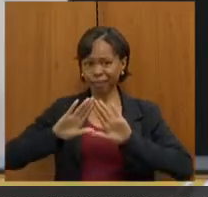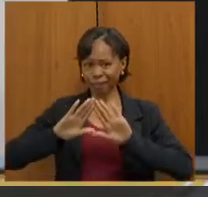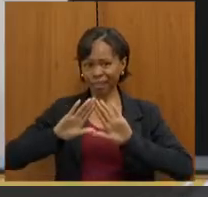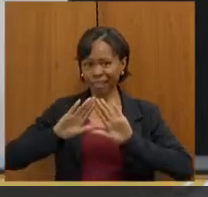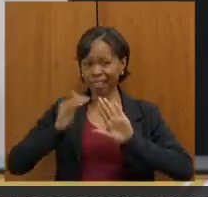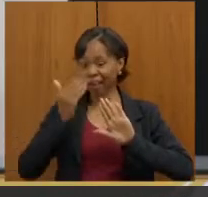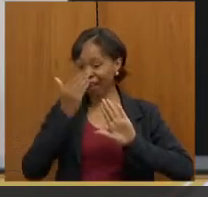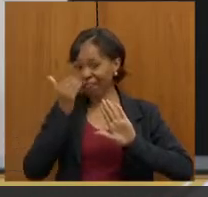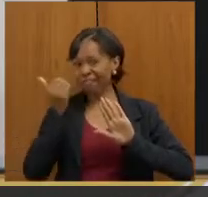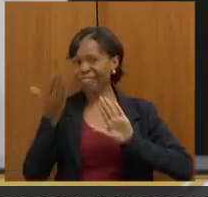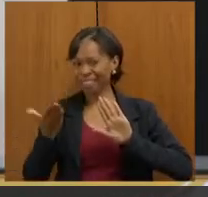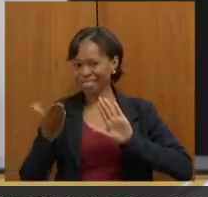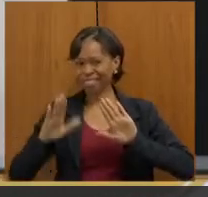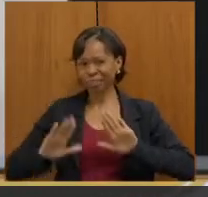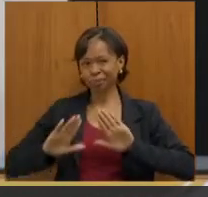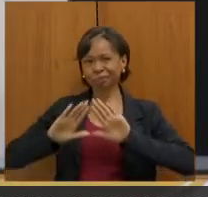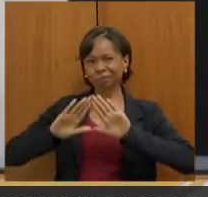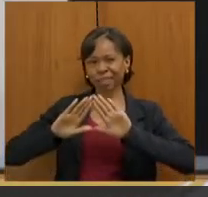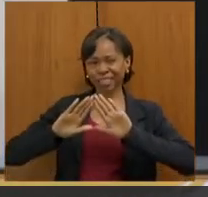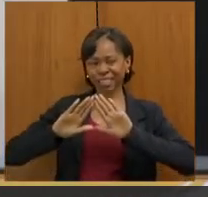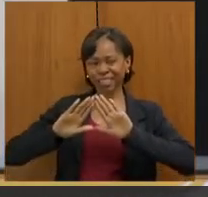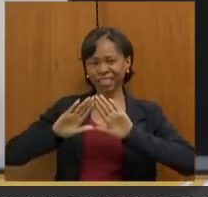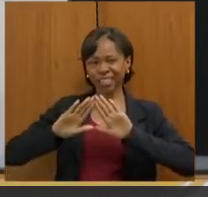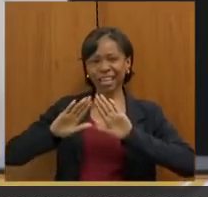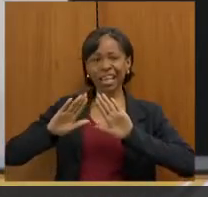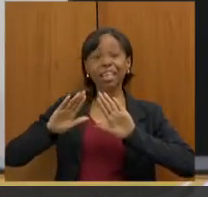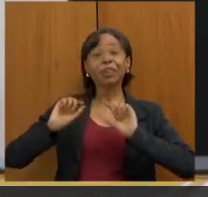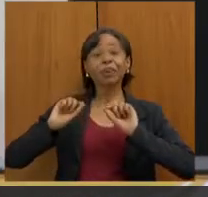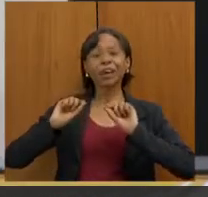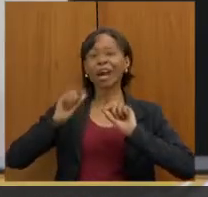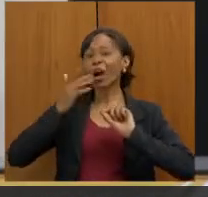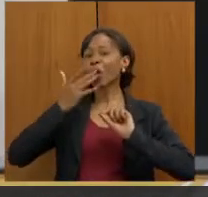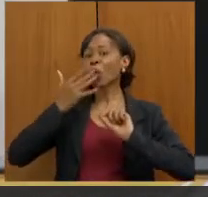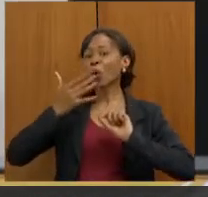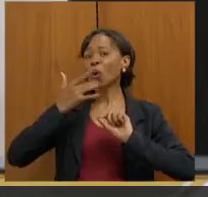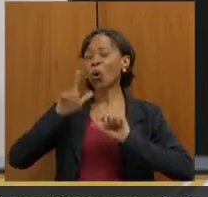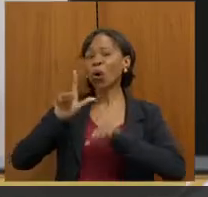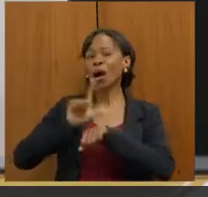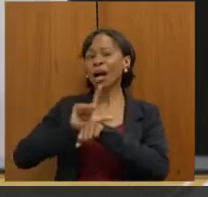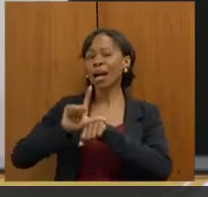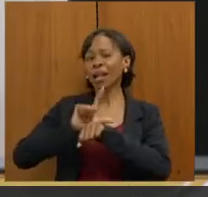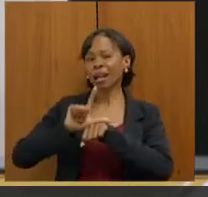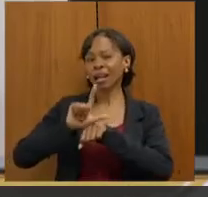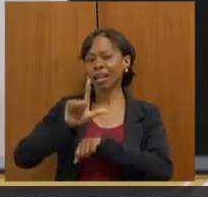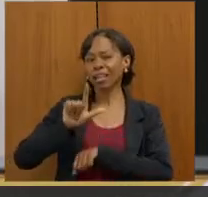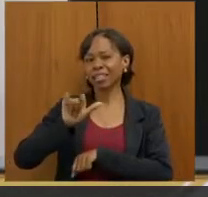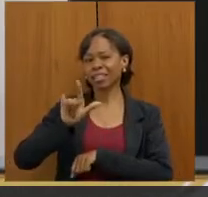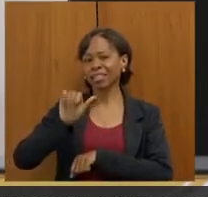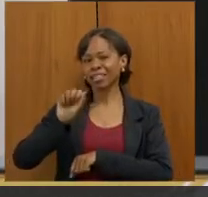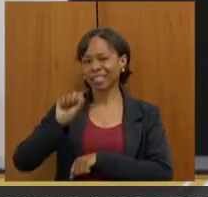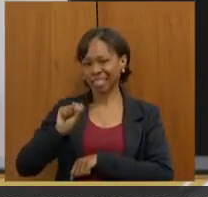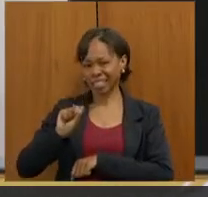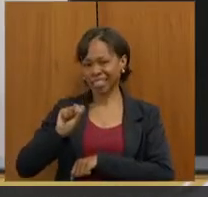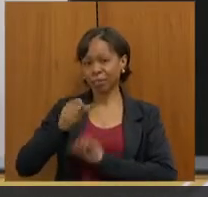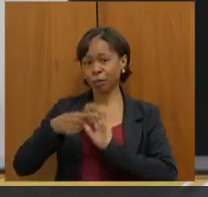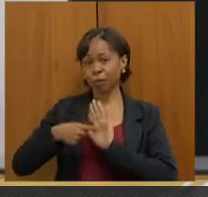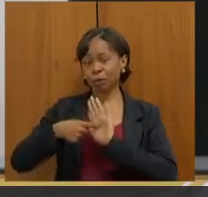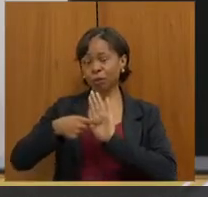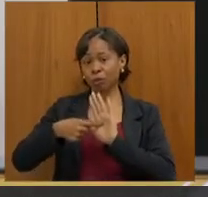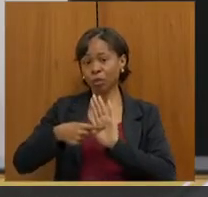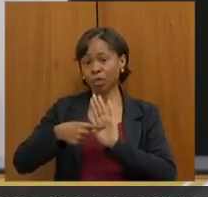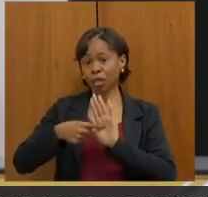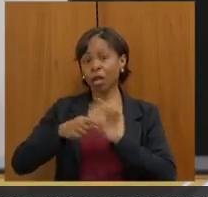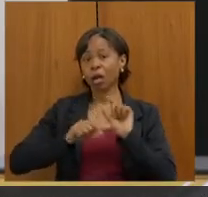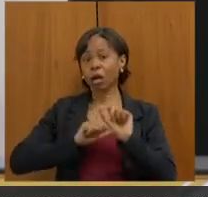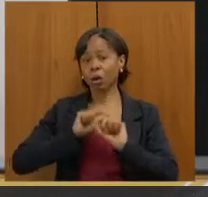durante essa semana permaneceu iluminada com a cor lilás em menção a semana de prevenção à violência